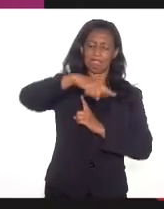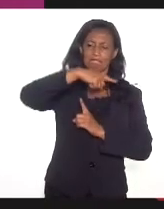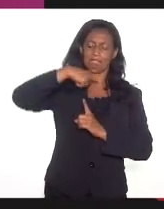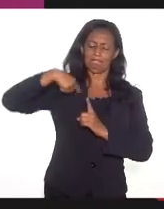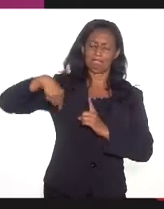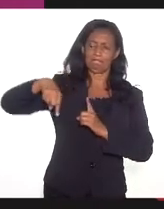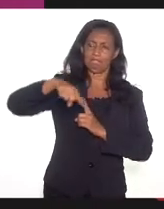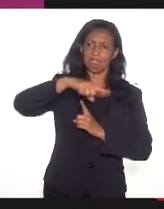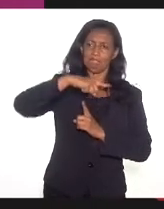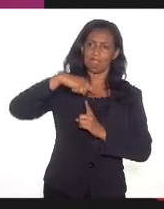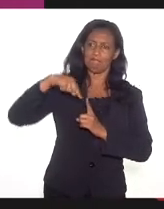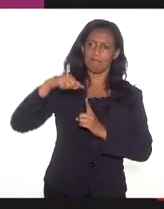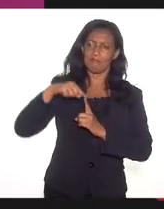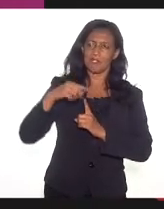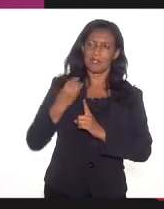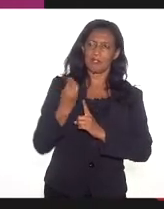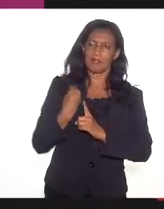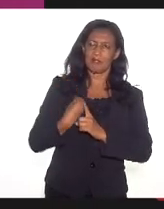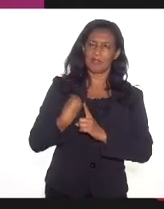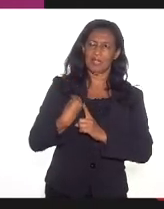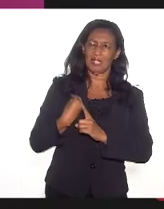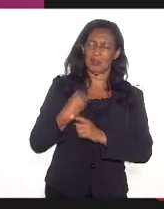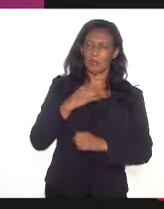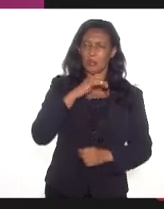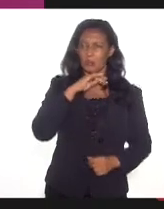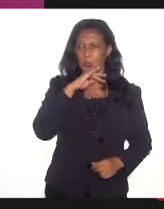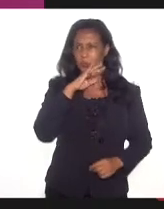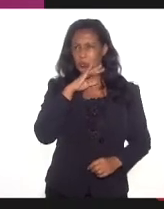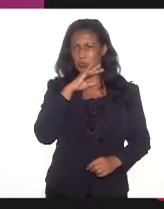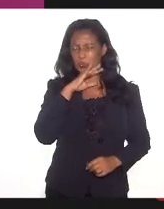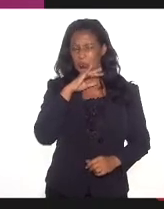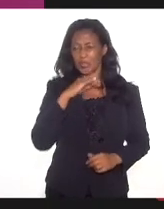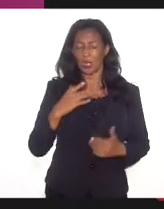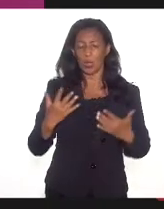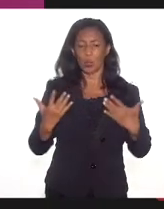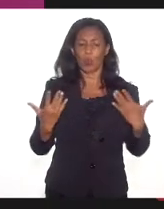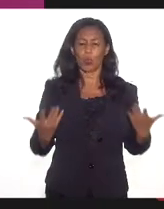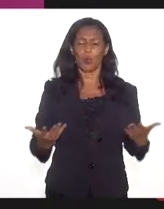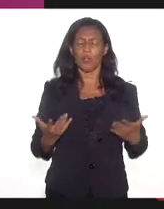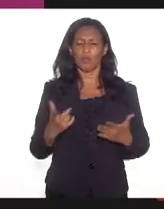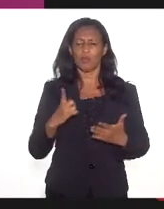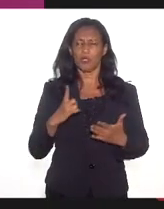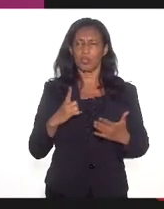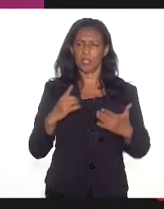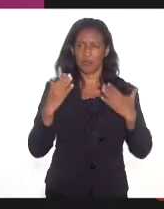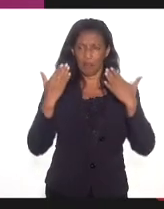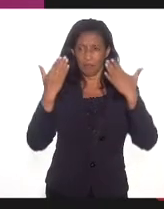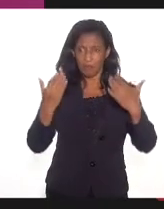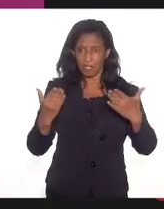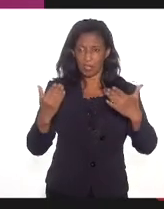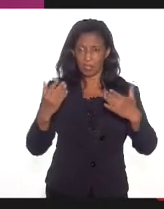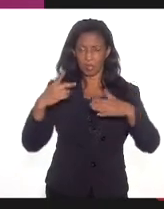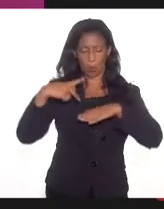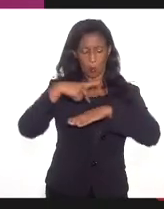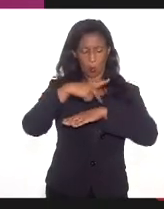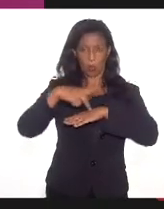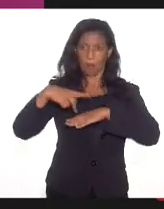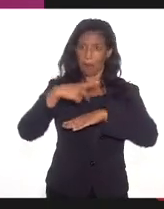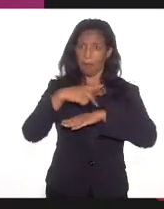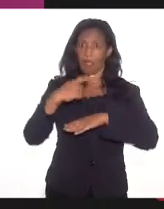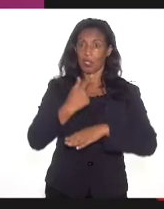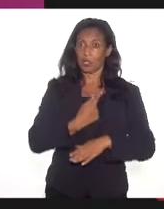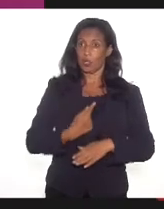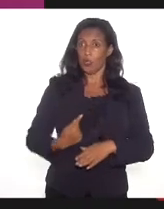ruim né porque quando a gente teve aí à frente do país governos